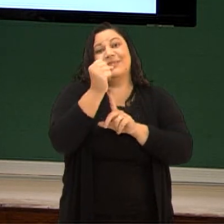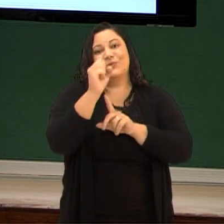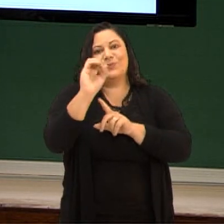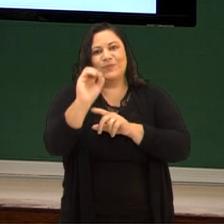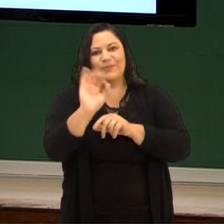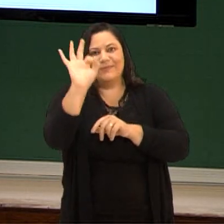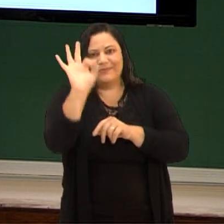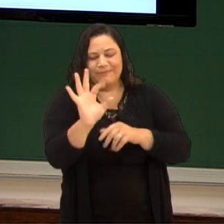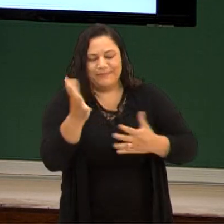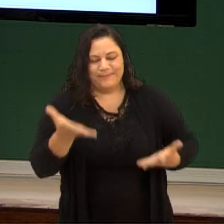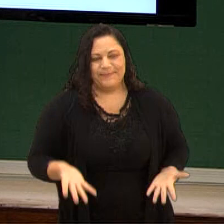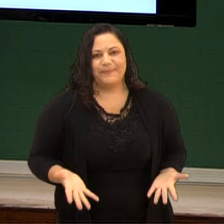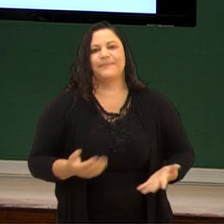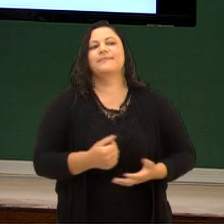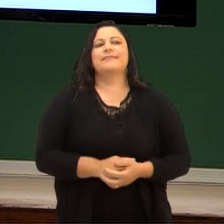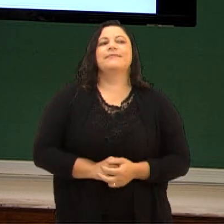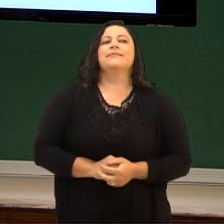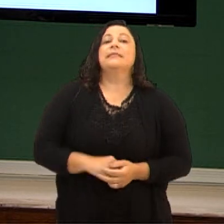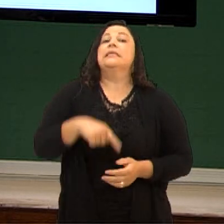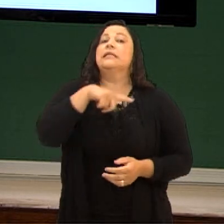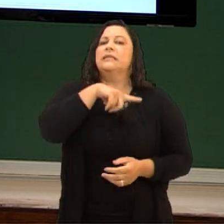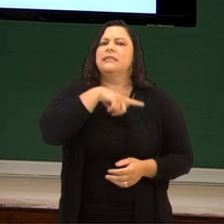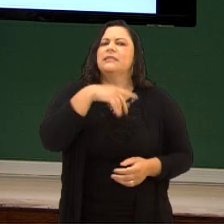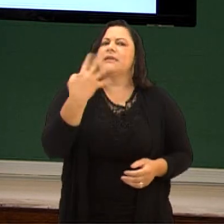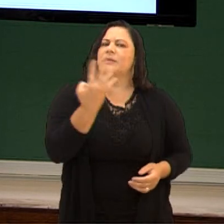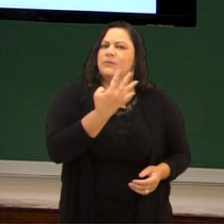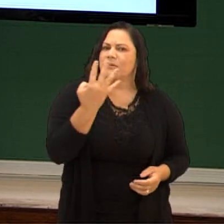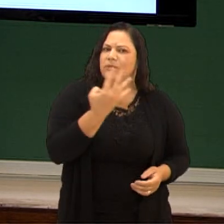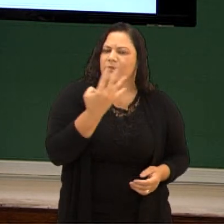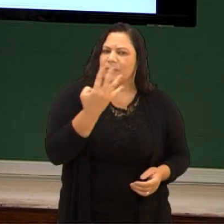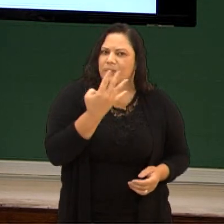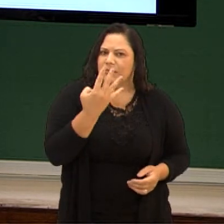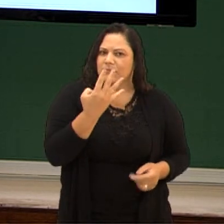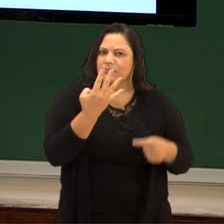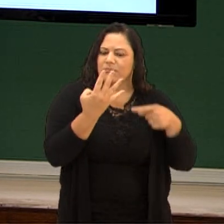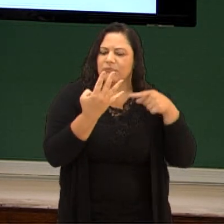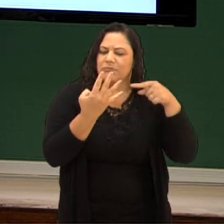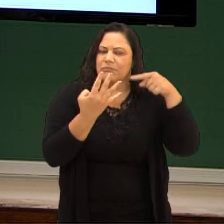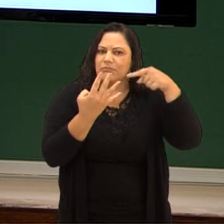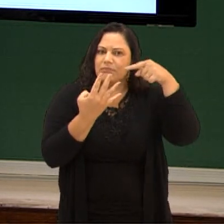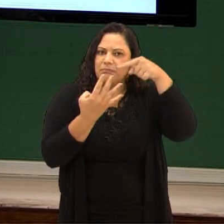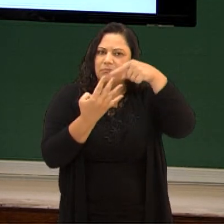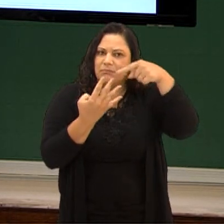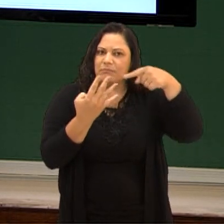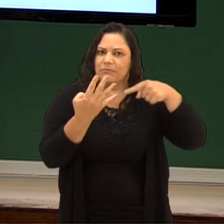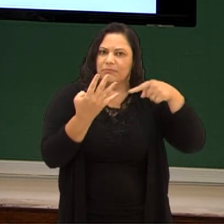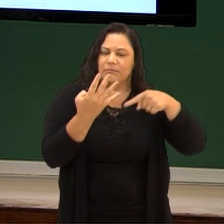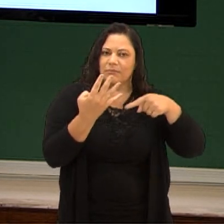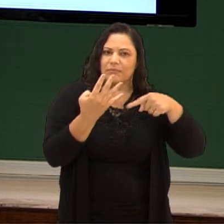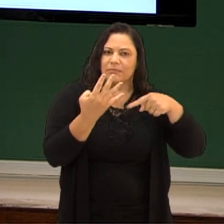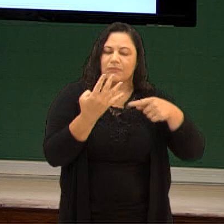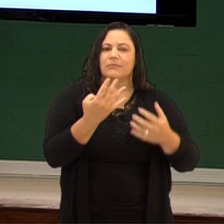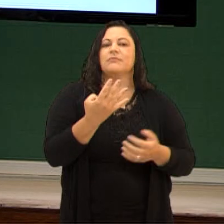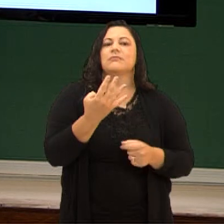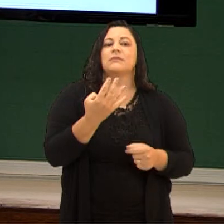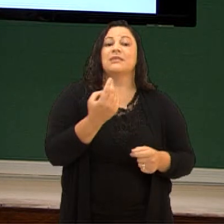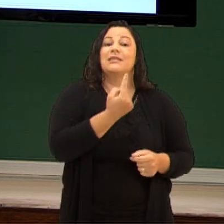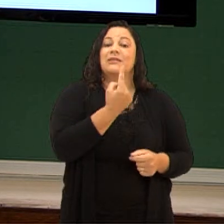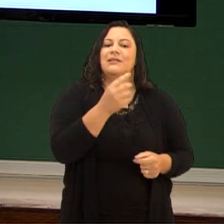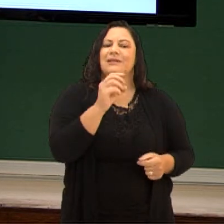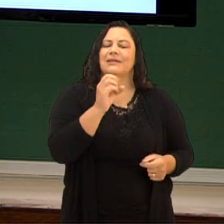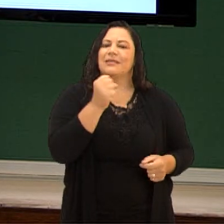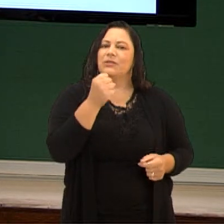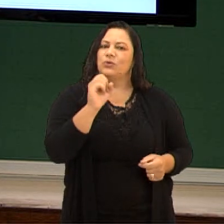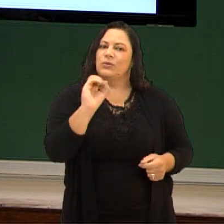graus, certo? Se eu coloquei 4 aqui, perceberam? Eu coloquei 4 no intervalo de 180